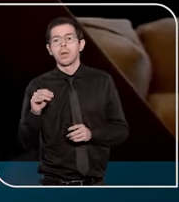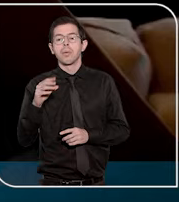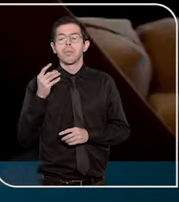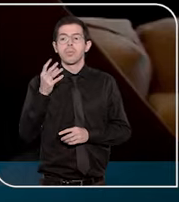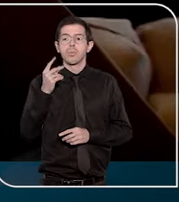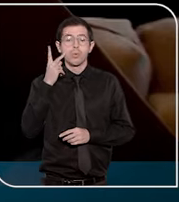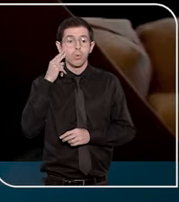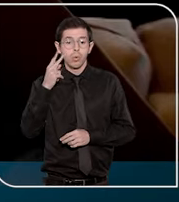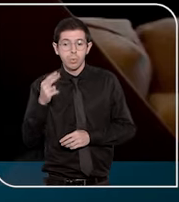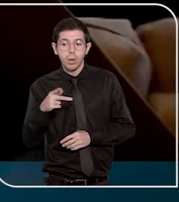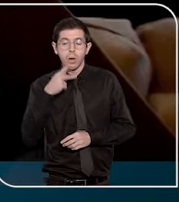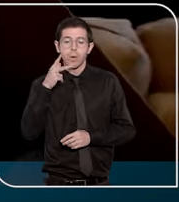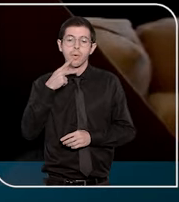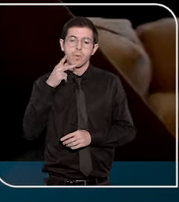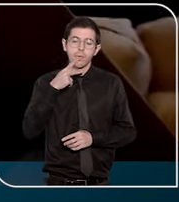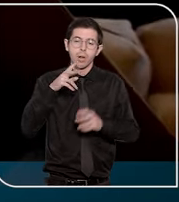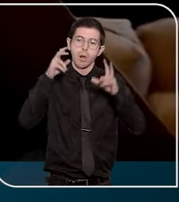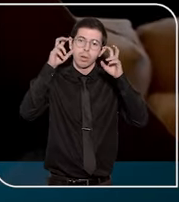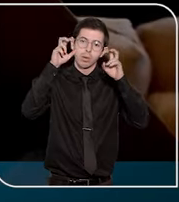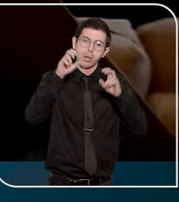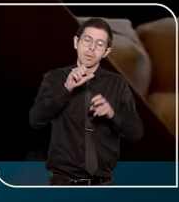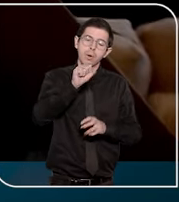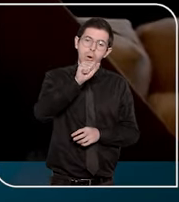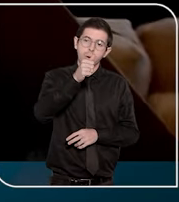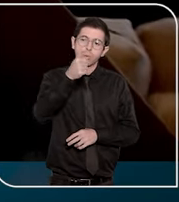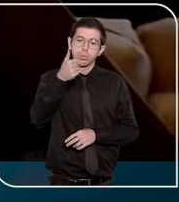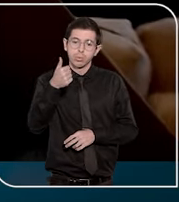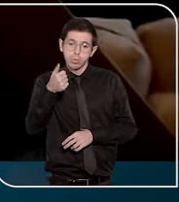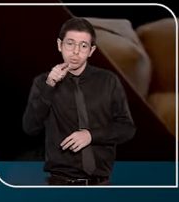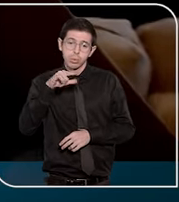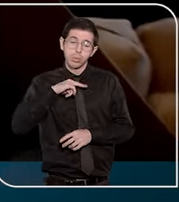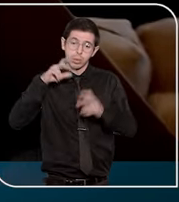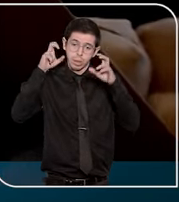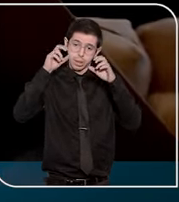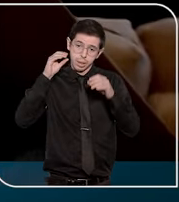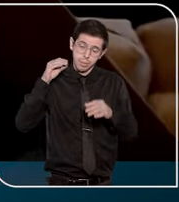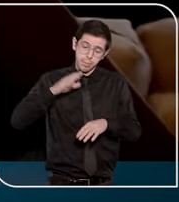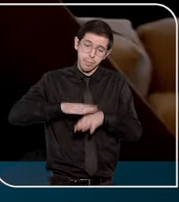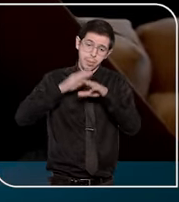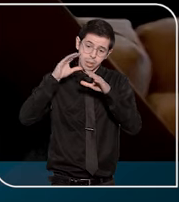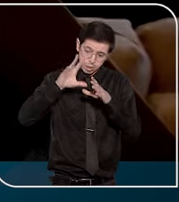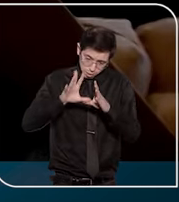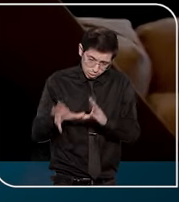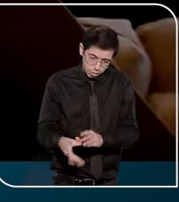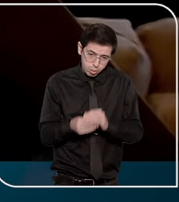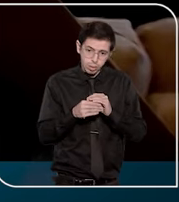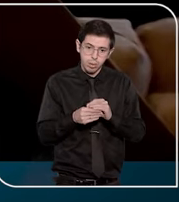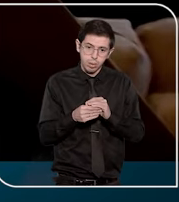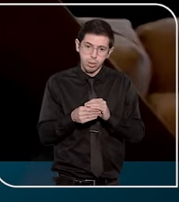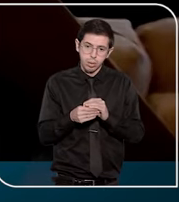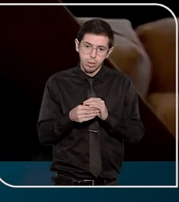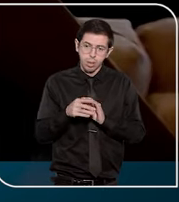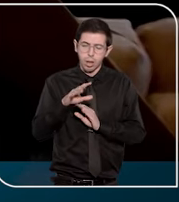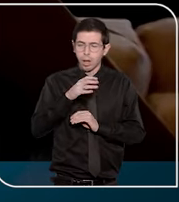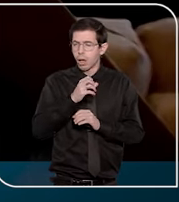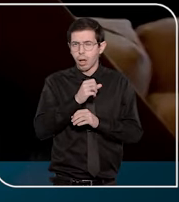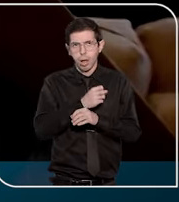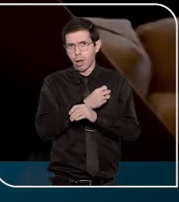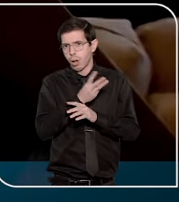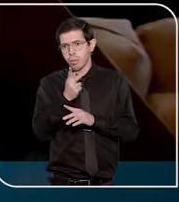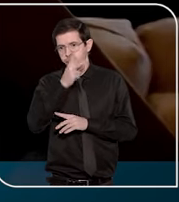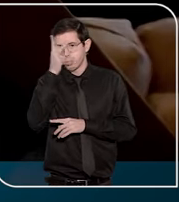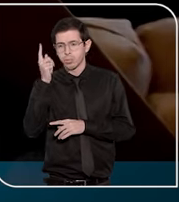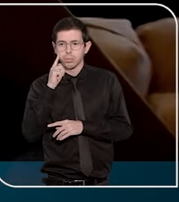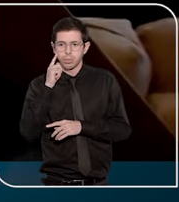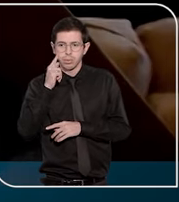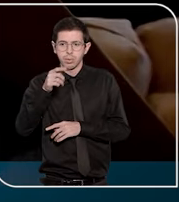e já falamos, né, do tema 8.1, que é o tema que mais é aplicado. Alguém vai estar pensando assim, poxa, o Superior Tribunal de Justiça,